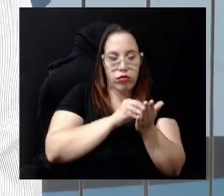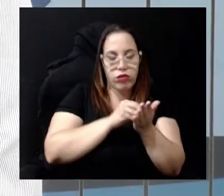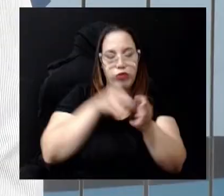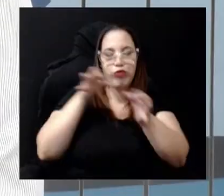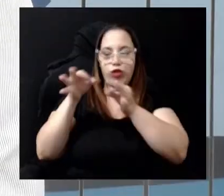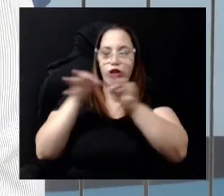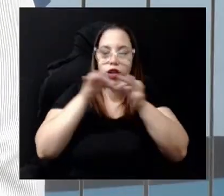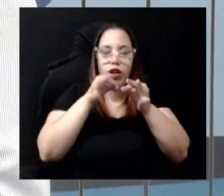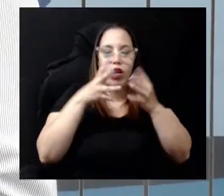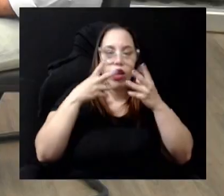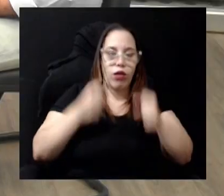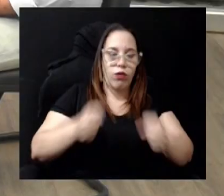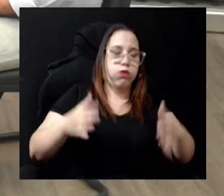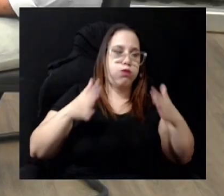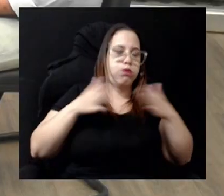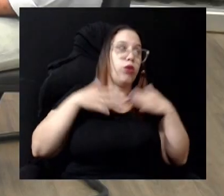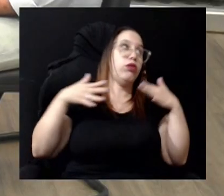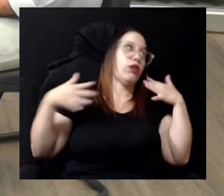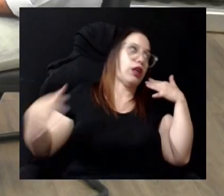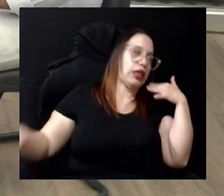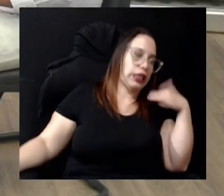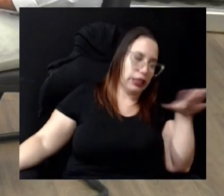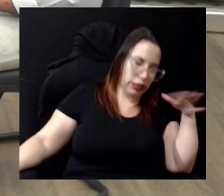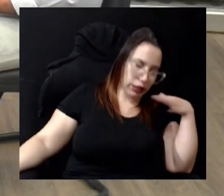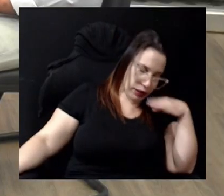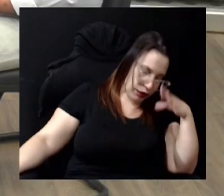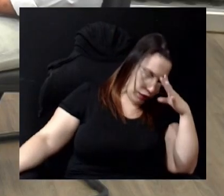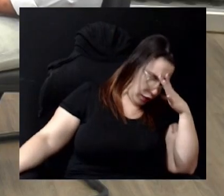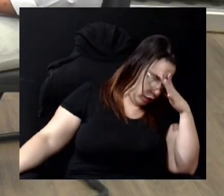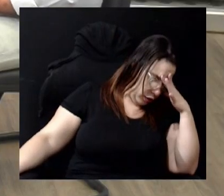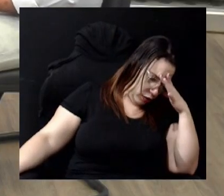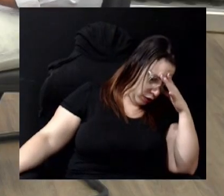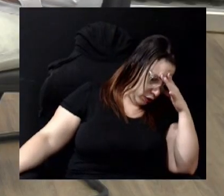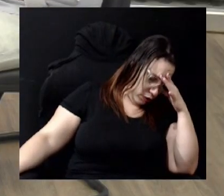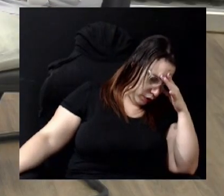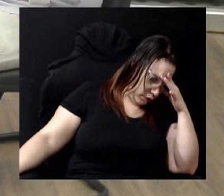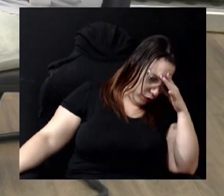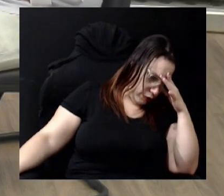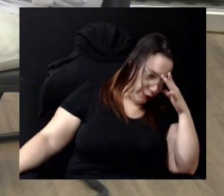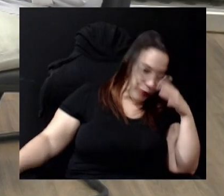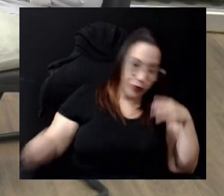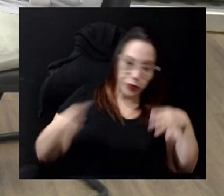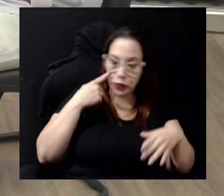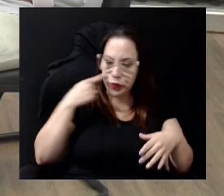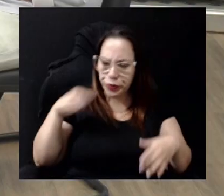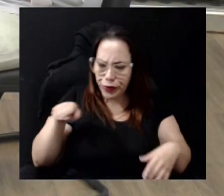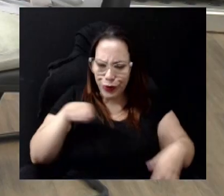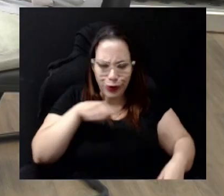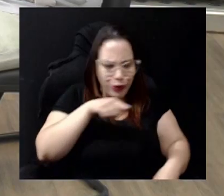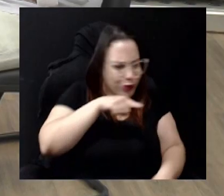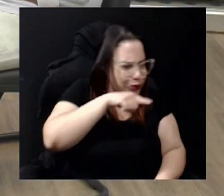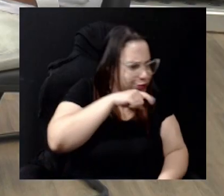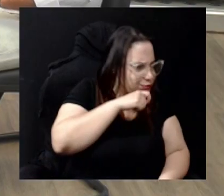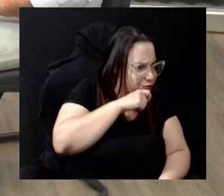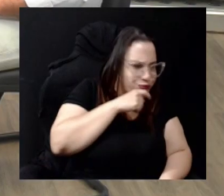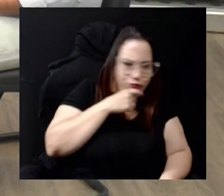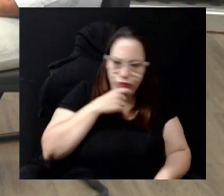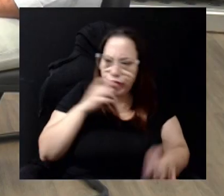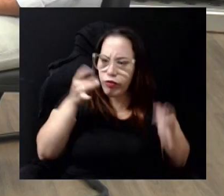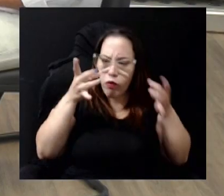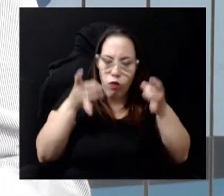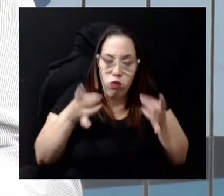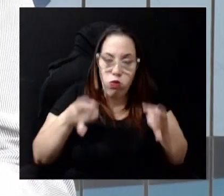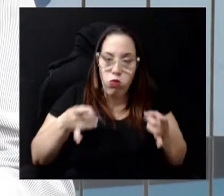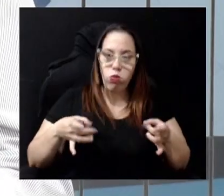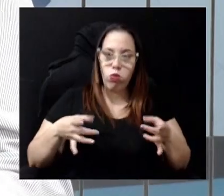susto. E isso vai fazer com que a incapacidade de olhar para essa série de detalhes que estão no processo